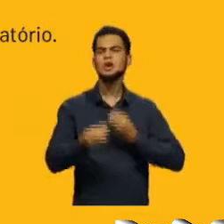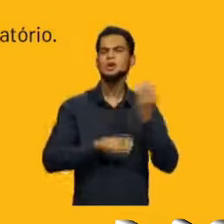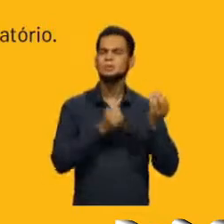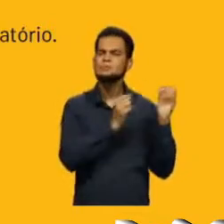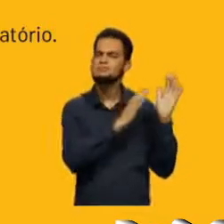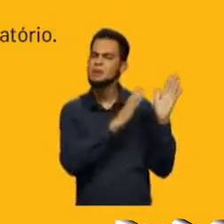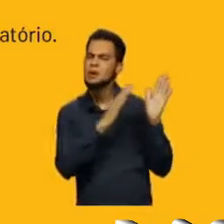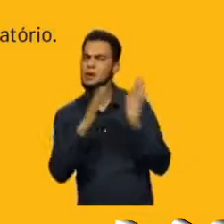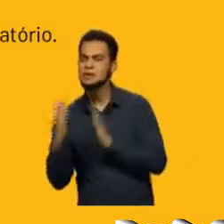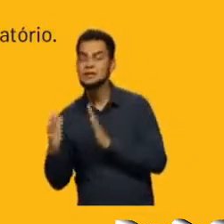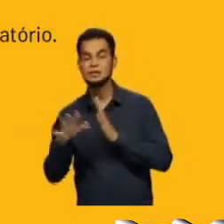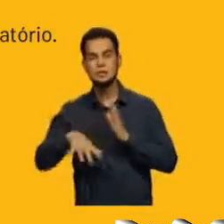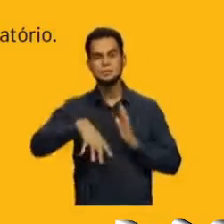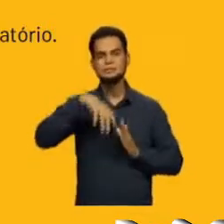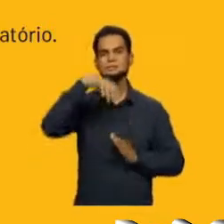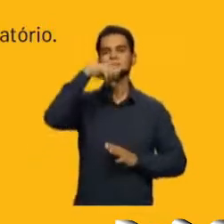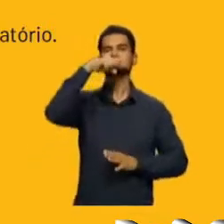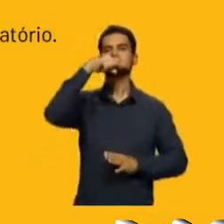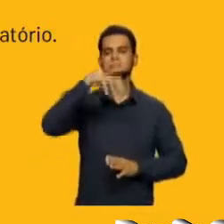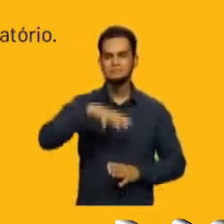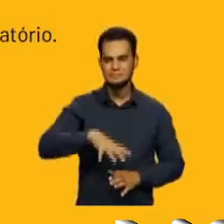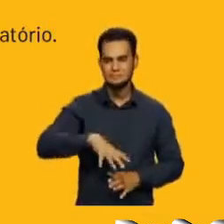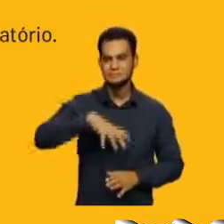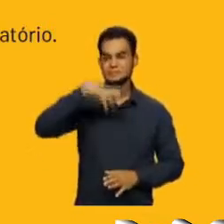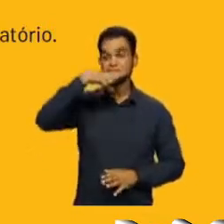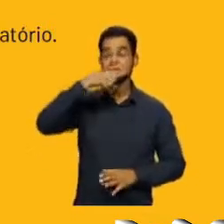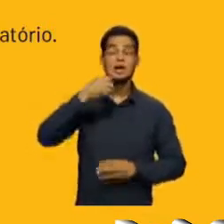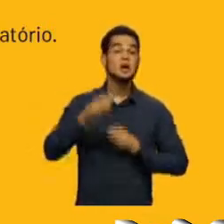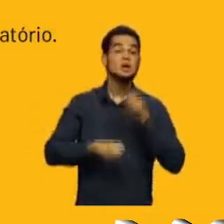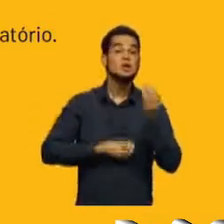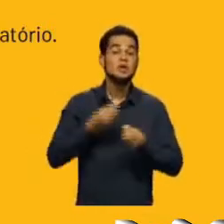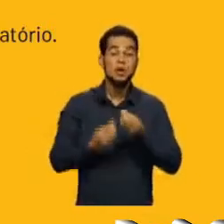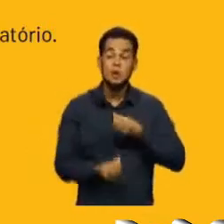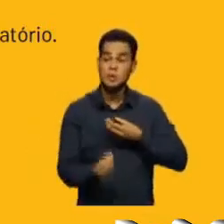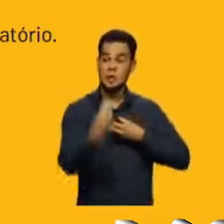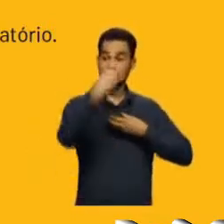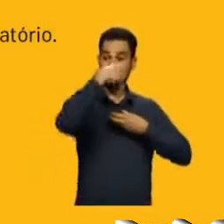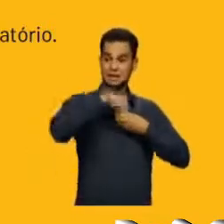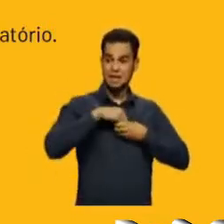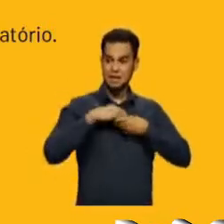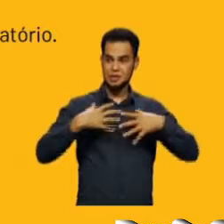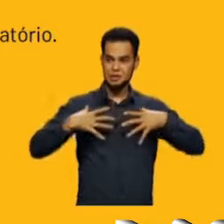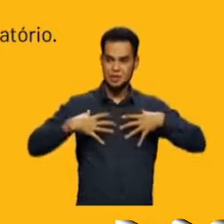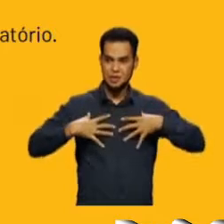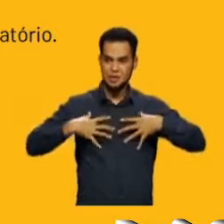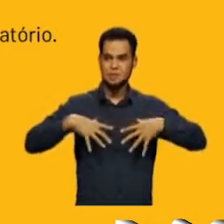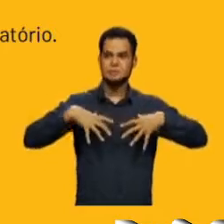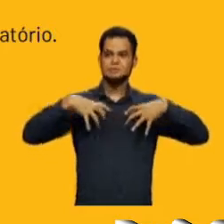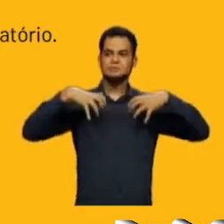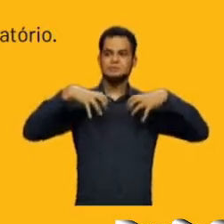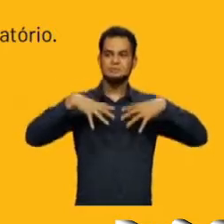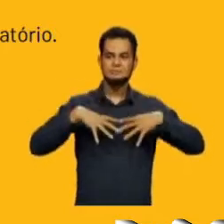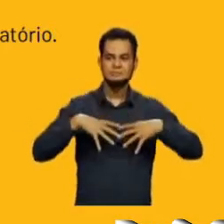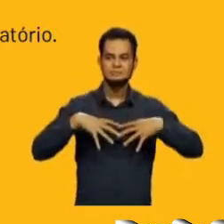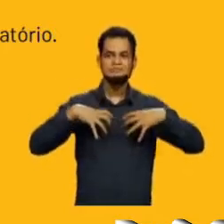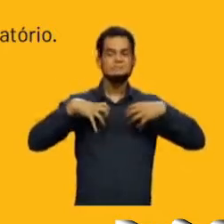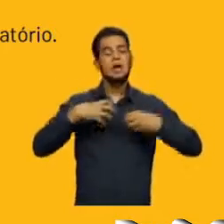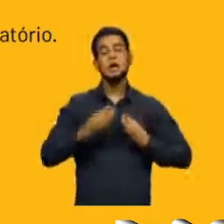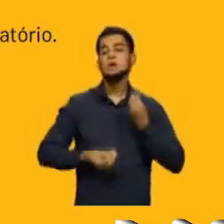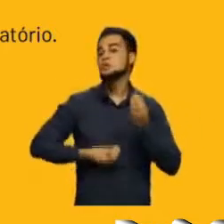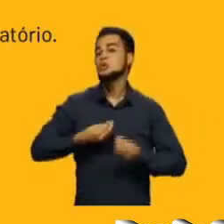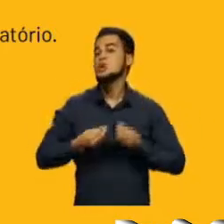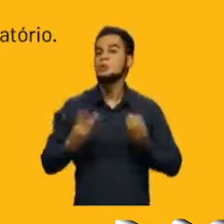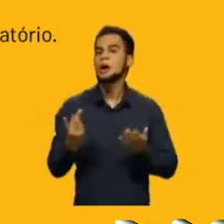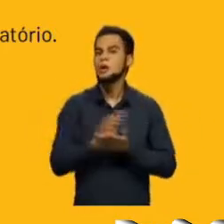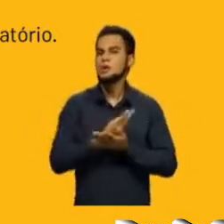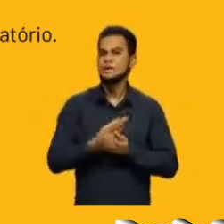respiração, identificar as funções dos órgãos que compõem o sistema respiratório, compreender como e onde ocorrem as